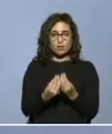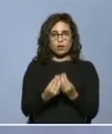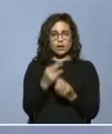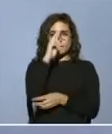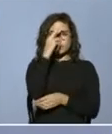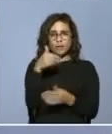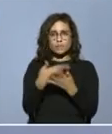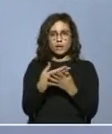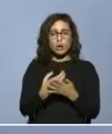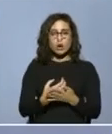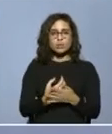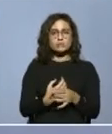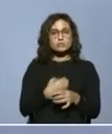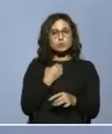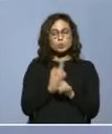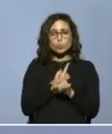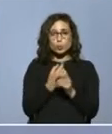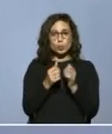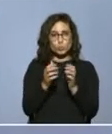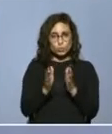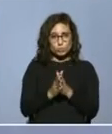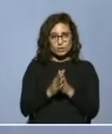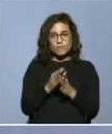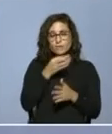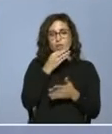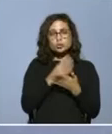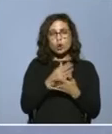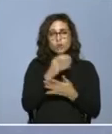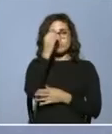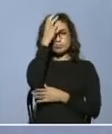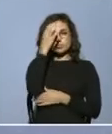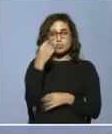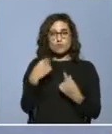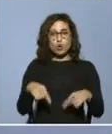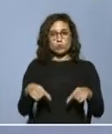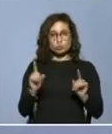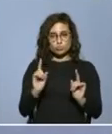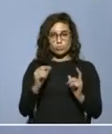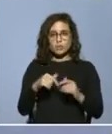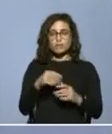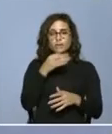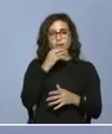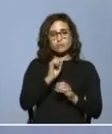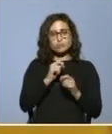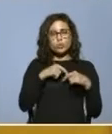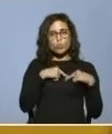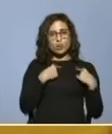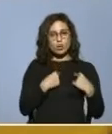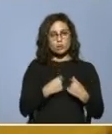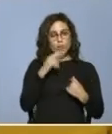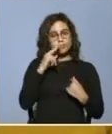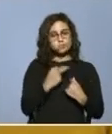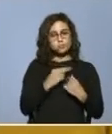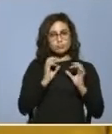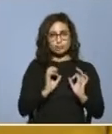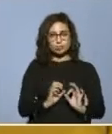nossos sentidos, que não fala apenas à inteligência, mas se dirige ao nosso coração, que nos convida